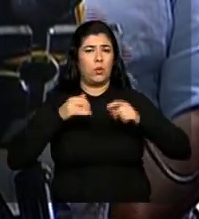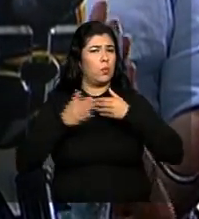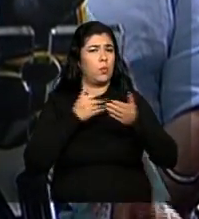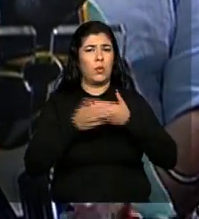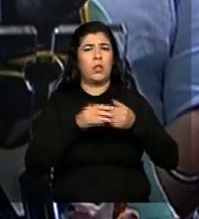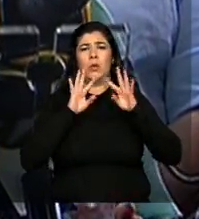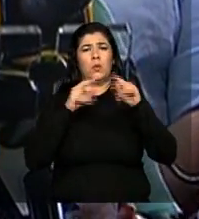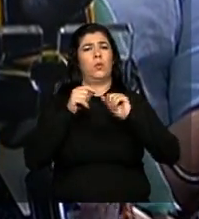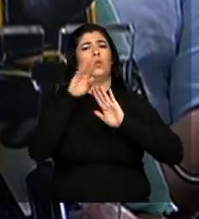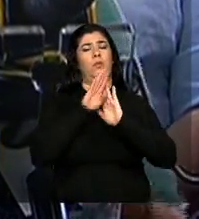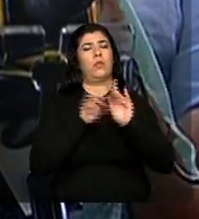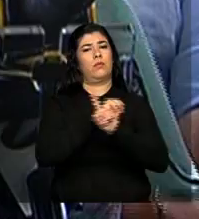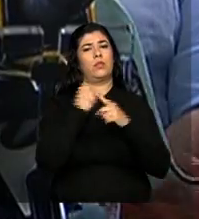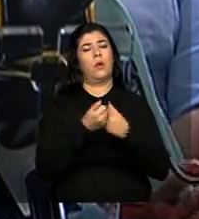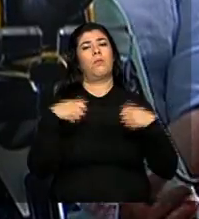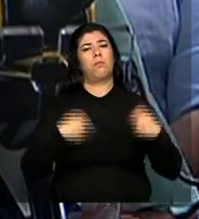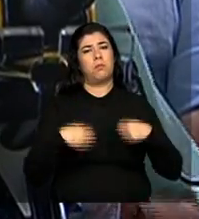social tem defeito.